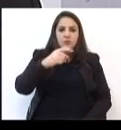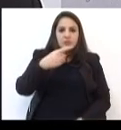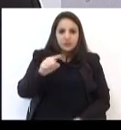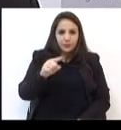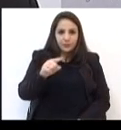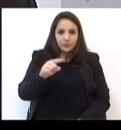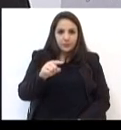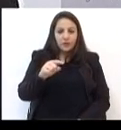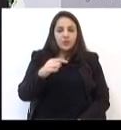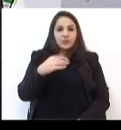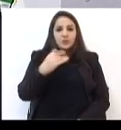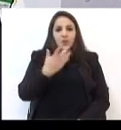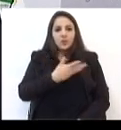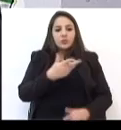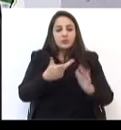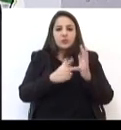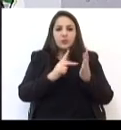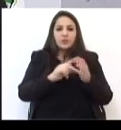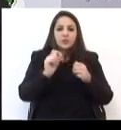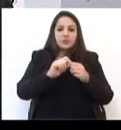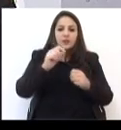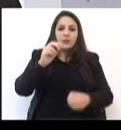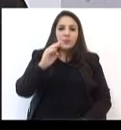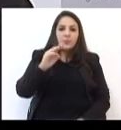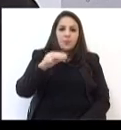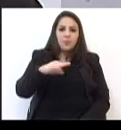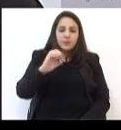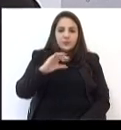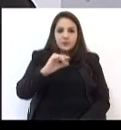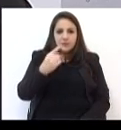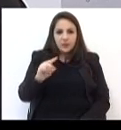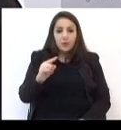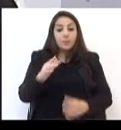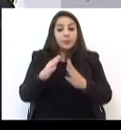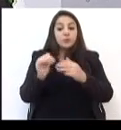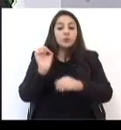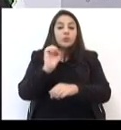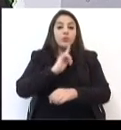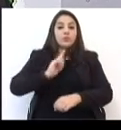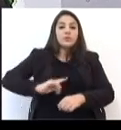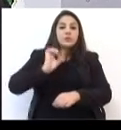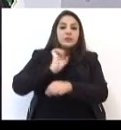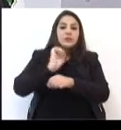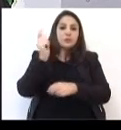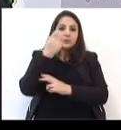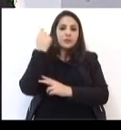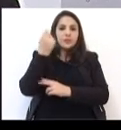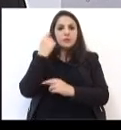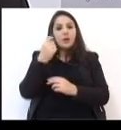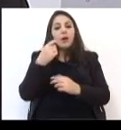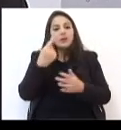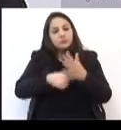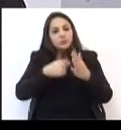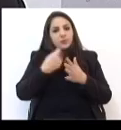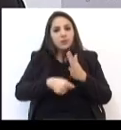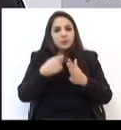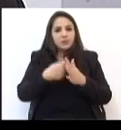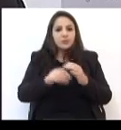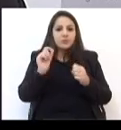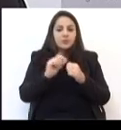nós nesse sentido, unicamente através de uma moção, pressionar o governo do Estado do Rio Grande do Sul a